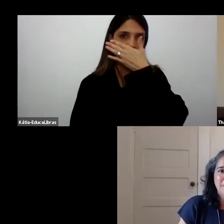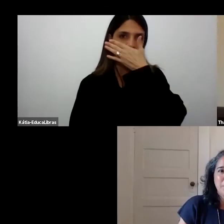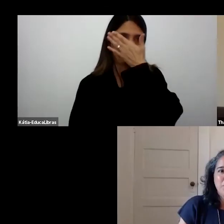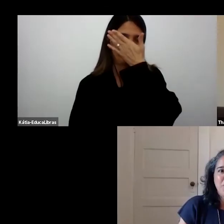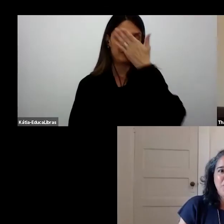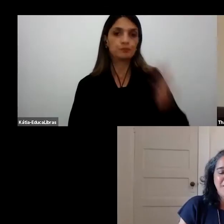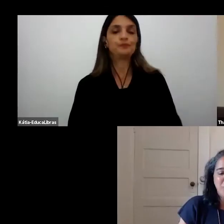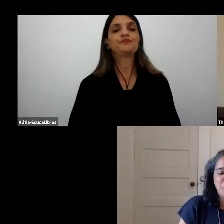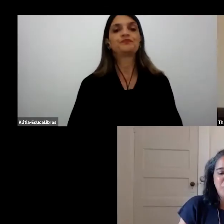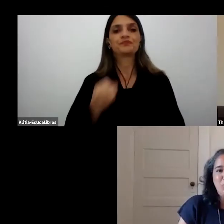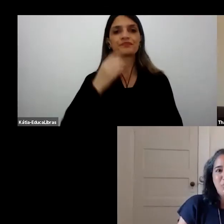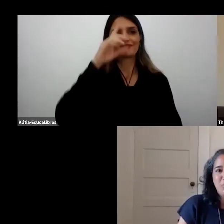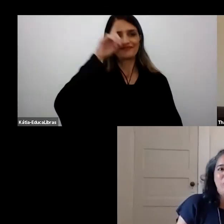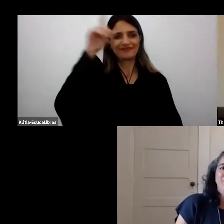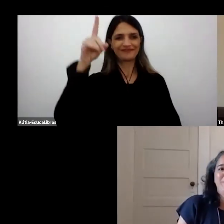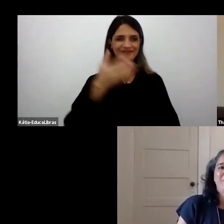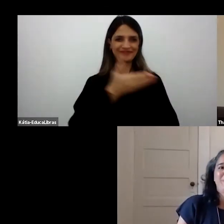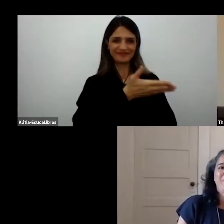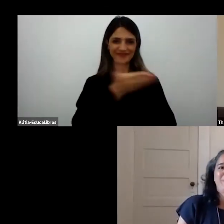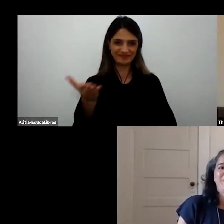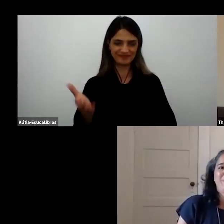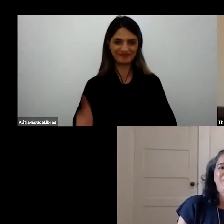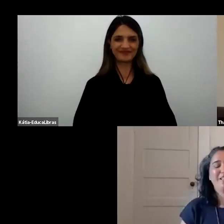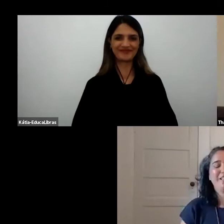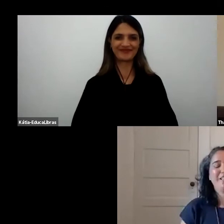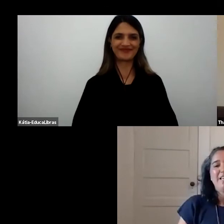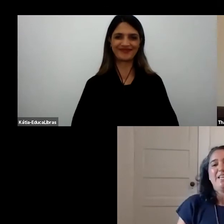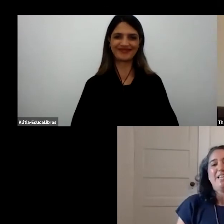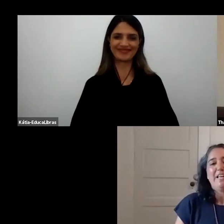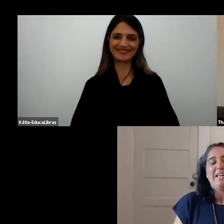Bom dia a todo Bem-vinda, Joana. mundo.